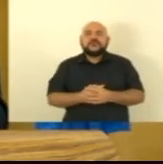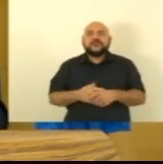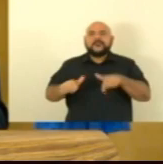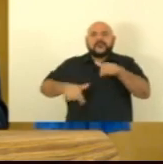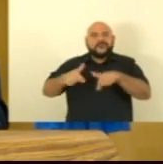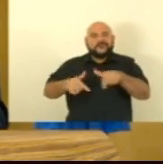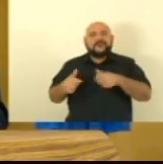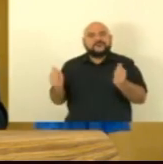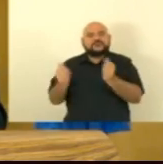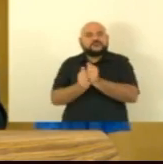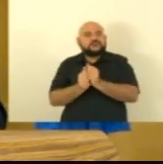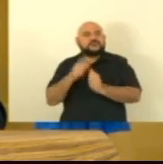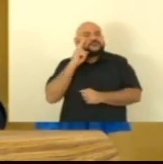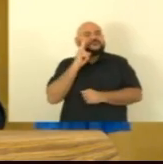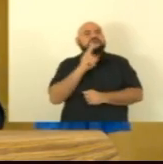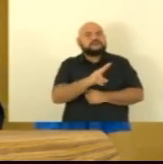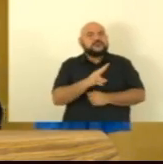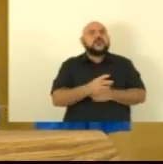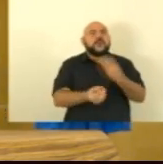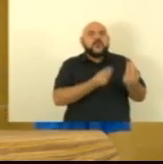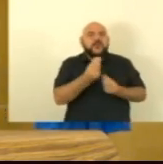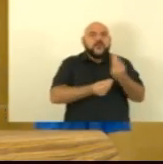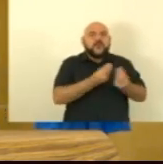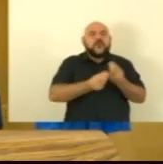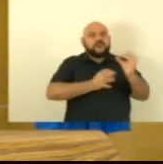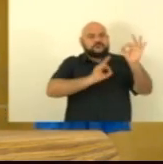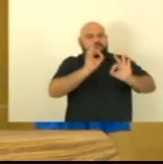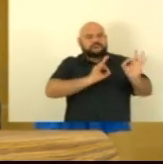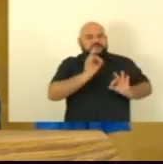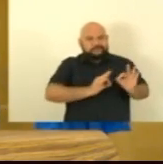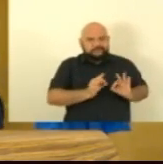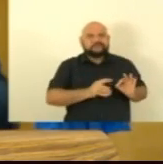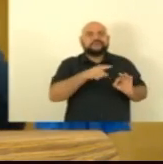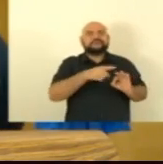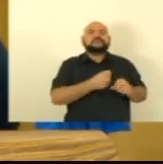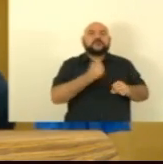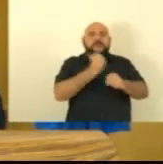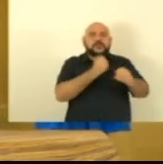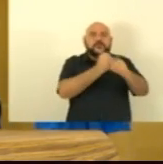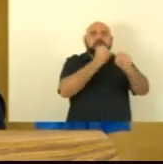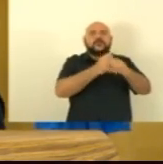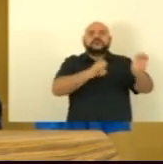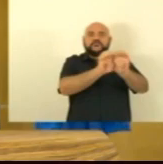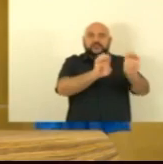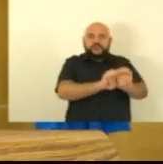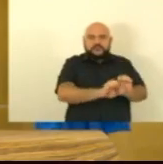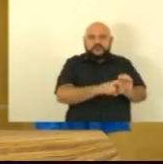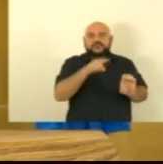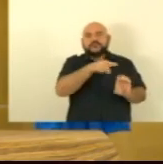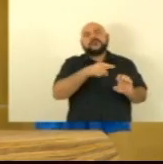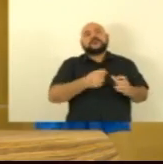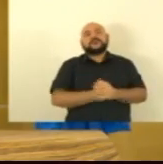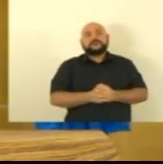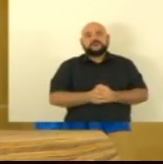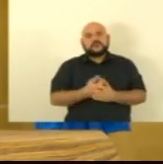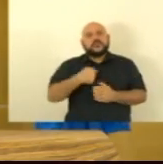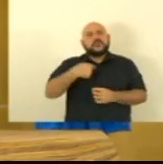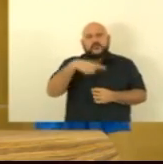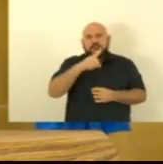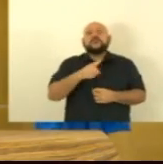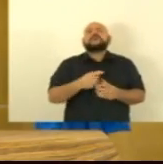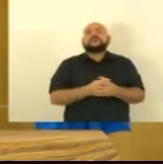pela entrada do parque, pelo Espírito Santo e, consequentemente, melhorar a infraestrutura de quem nos visita por lá. No dia que eu estive lá, Coronel